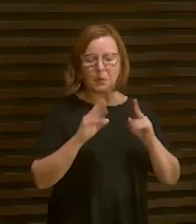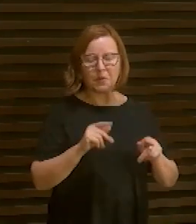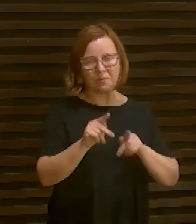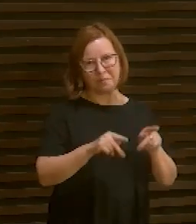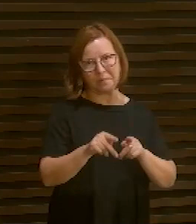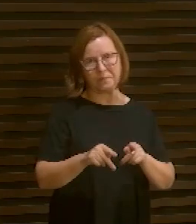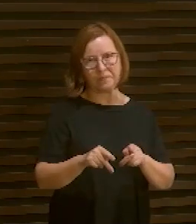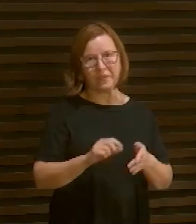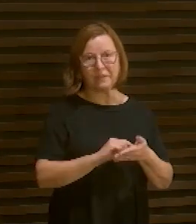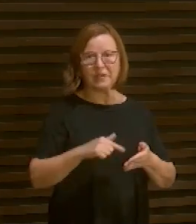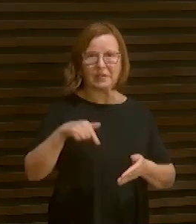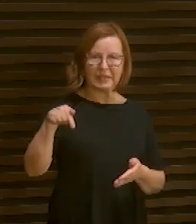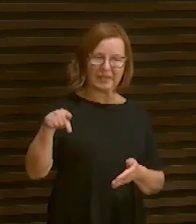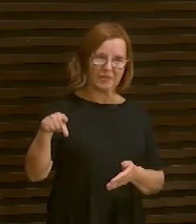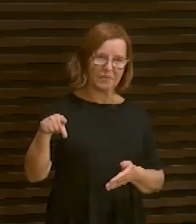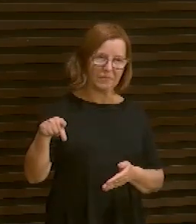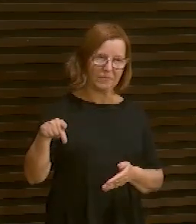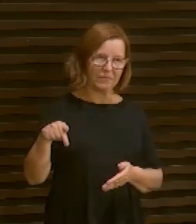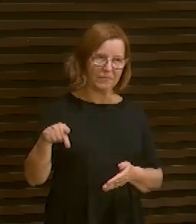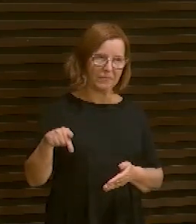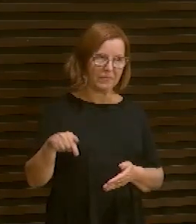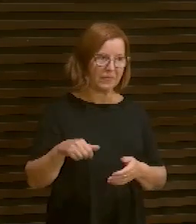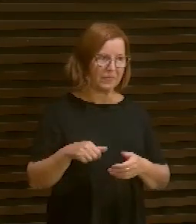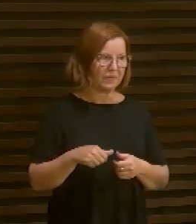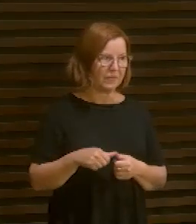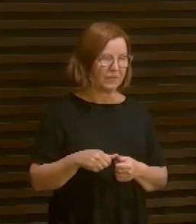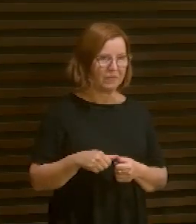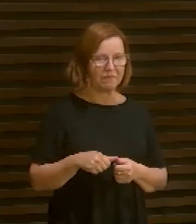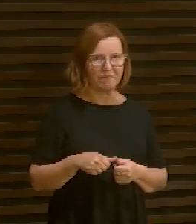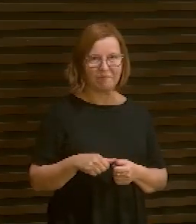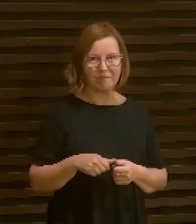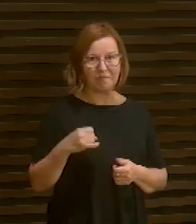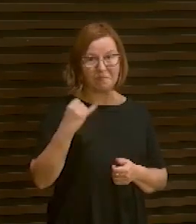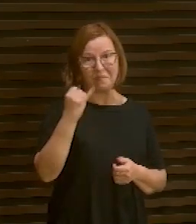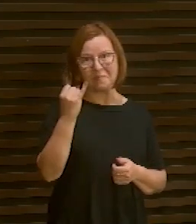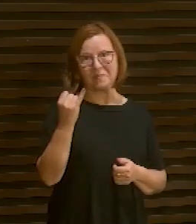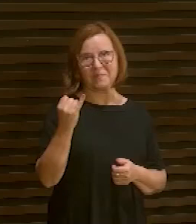7. E aqui isso é para chamar a atenção da gente. O versículo 7.